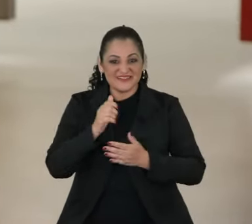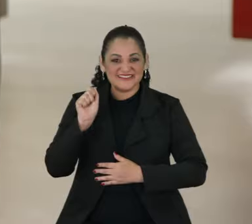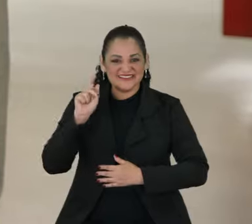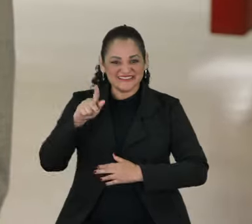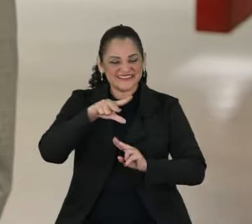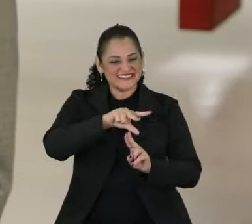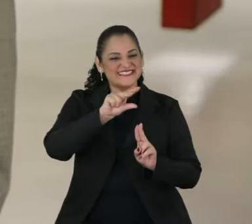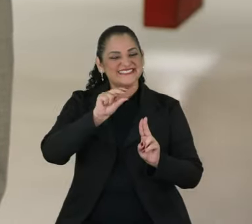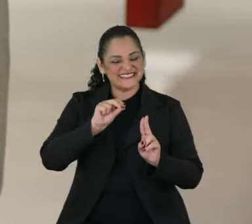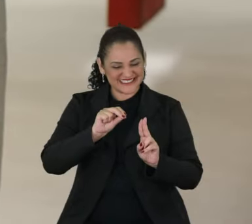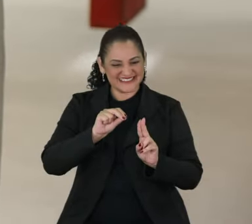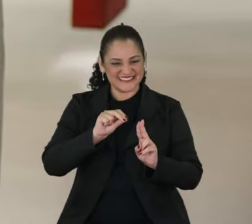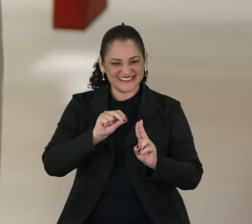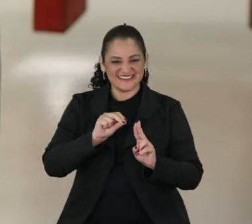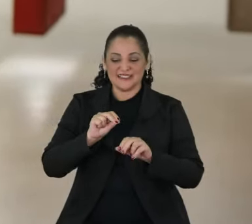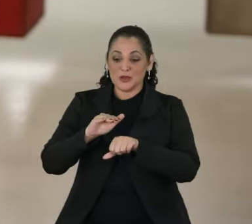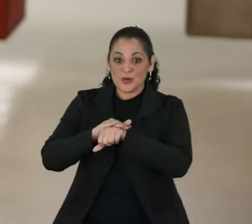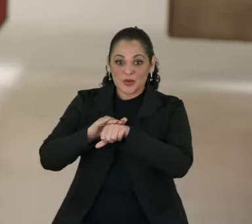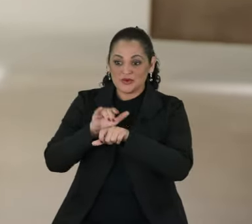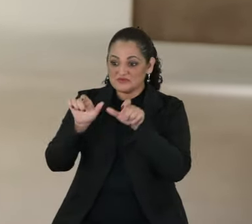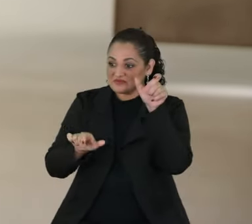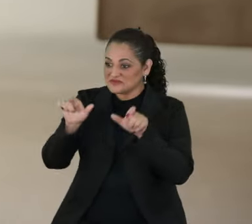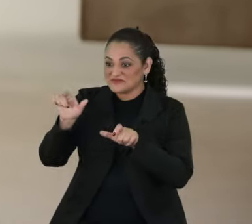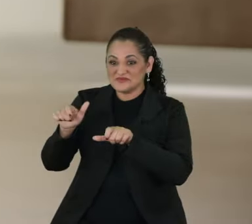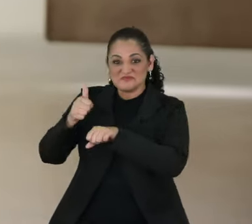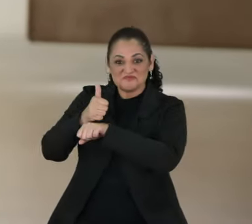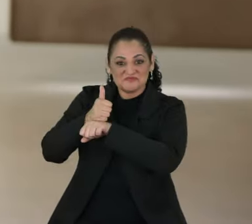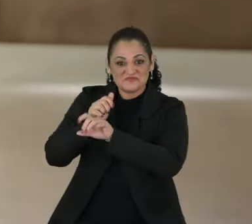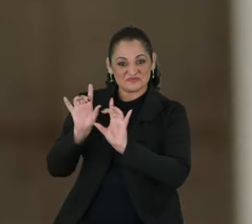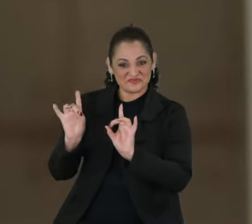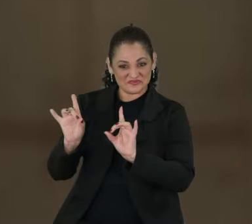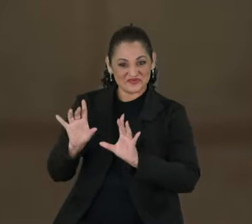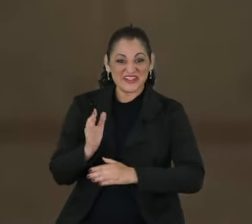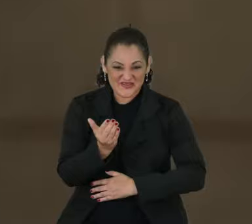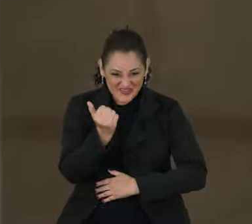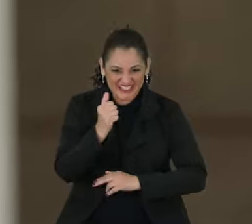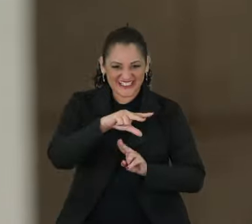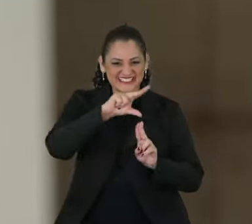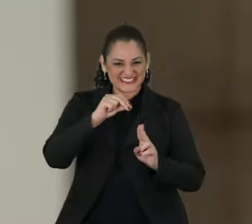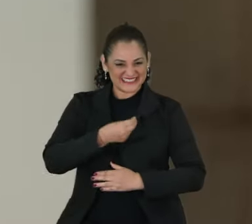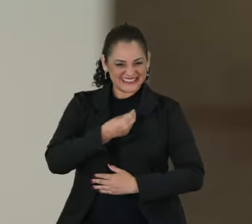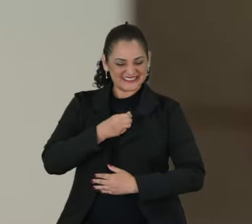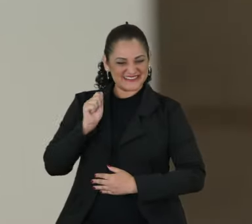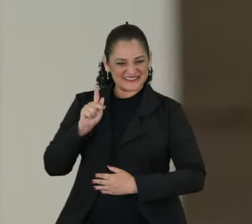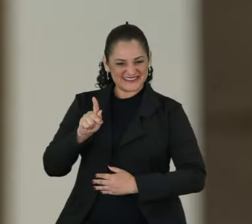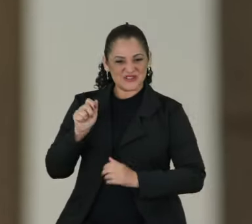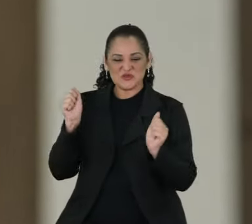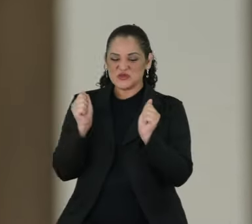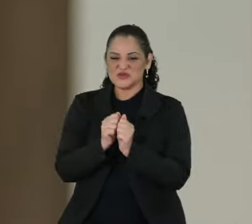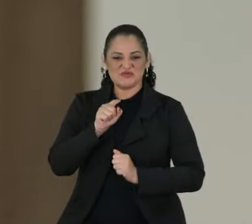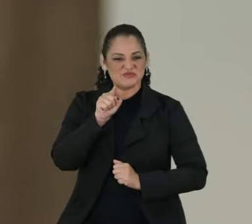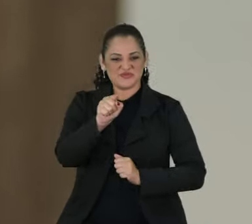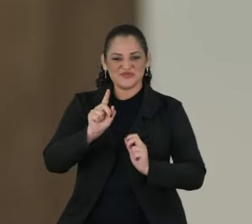de previdência Bradesco. Venha falar do seu futuro com um dos nossos especialistas. Bradesco, vida e previdência.